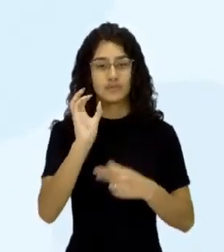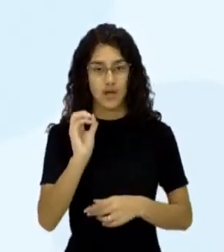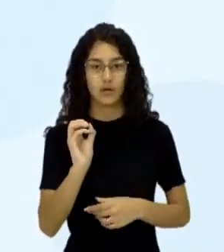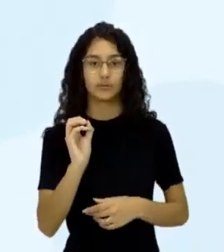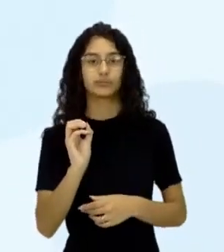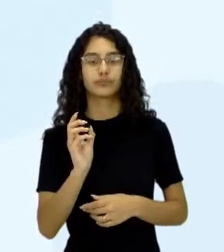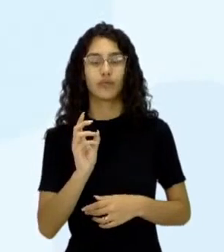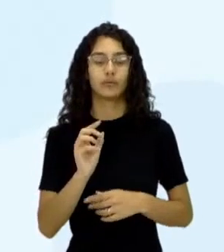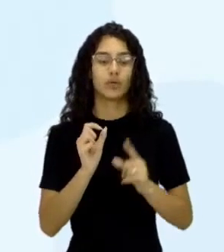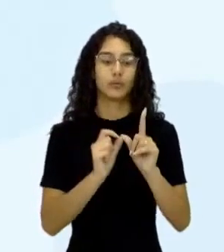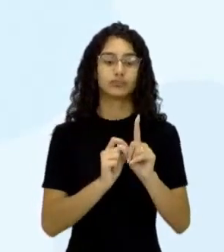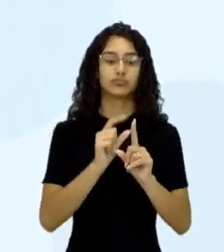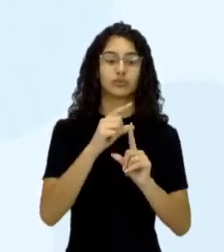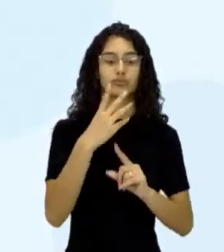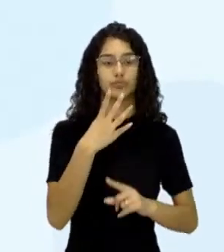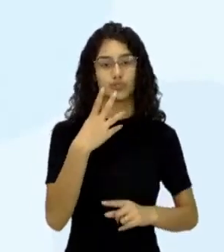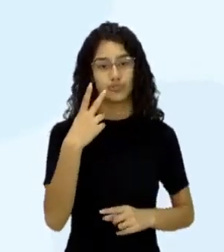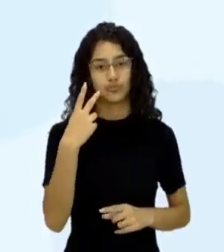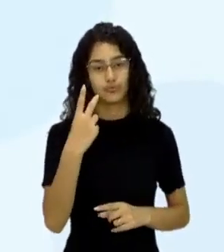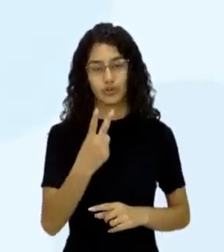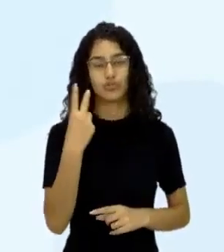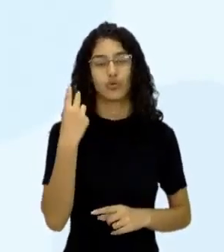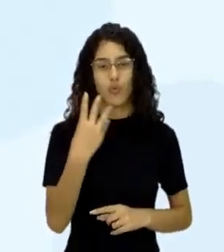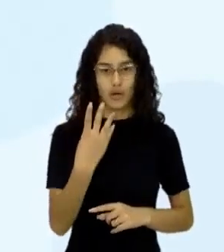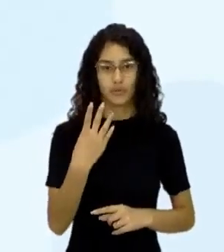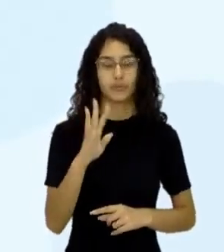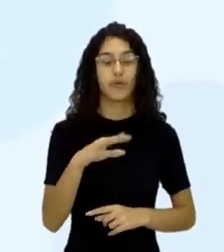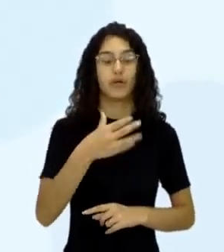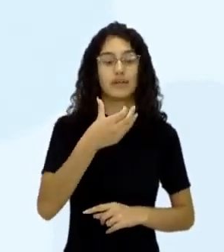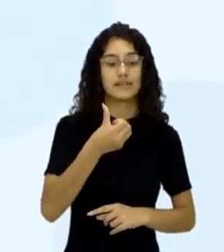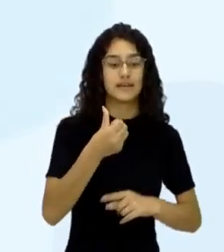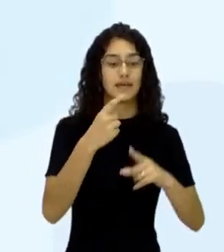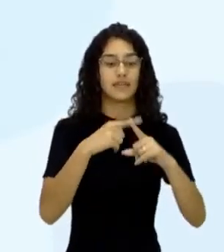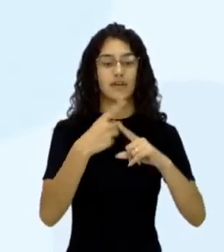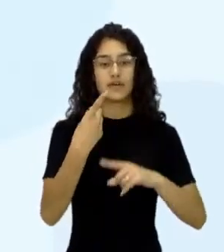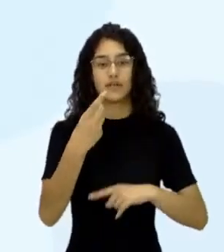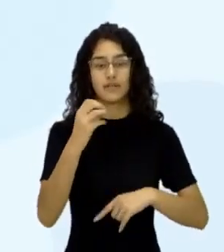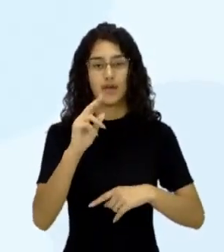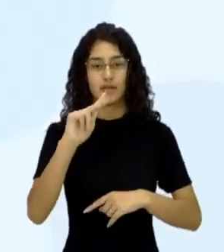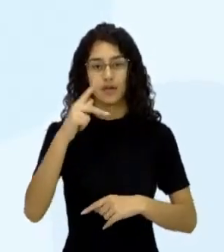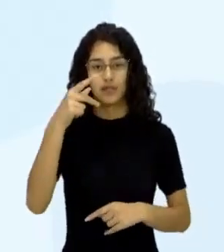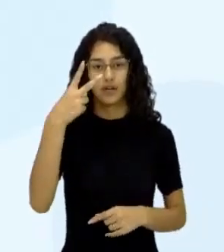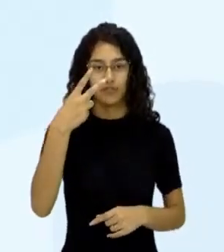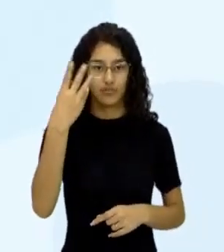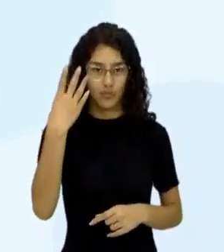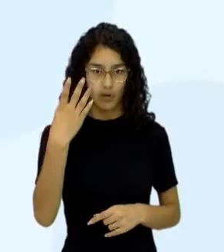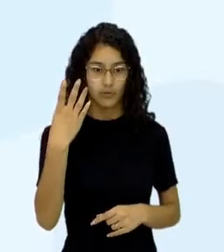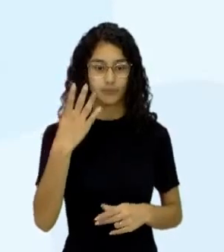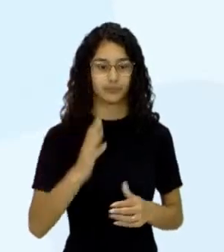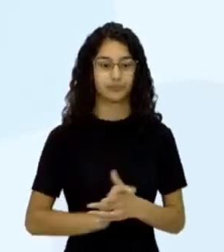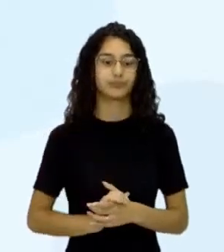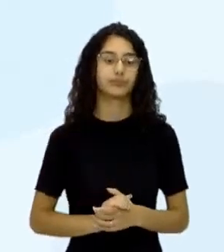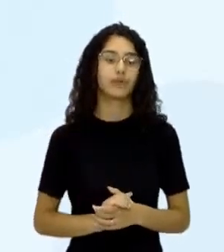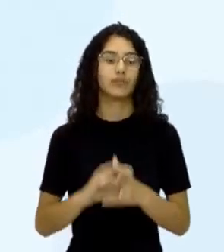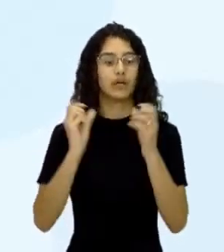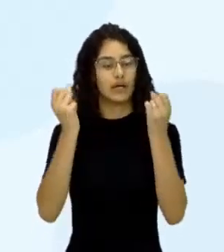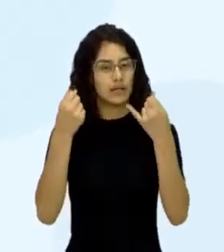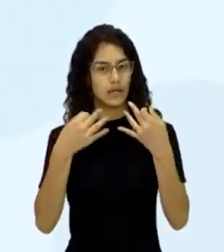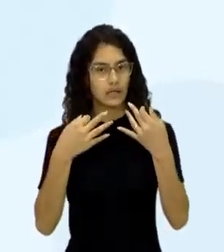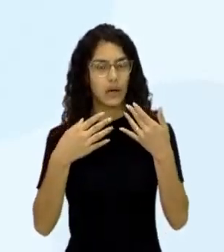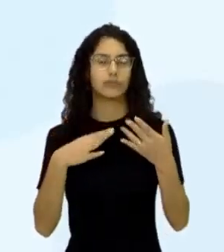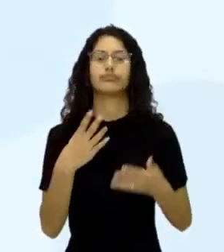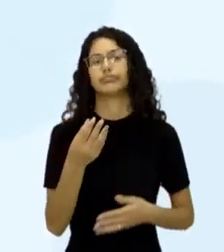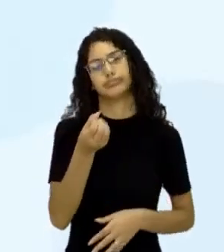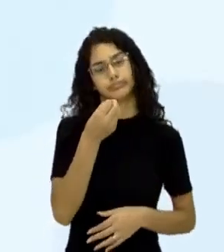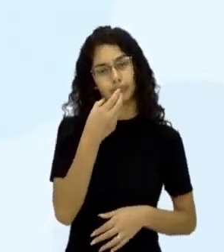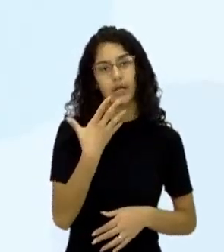você aumentou 24, né? Então, ó, 6 vezes 10 elevado a 24. Olha como fica essa escrita, muito menor.